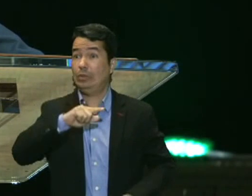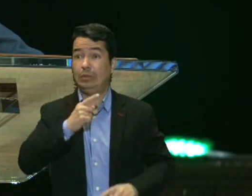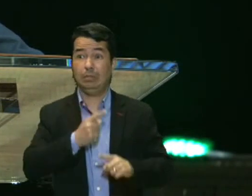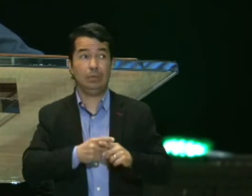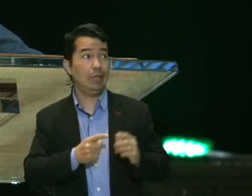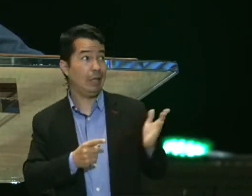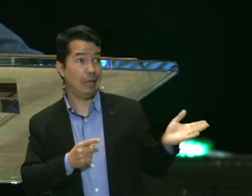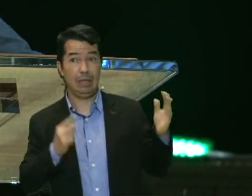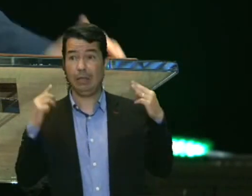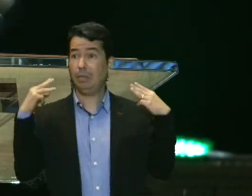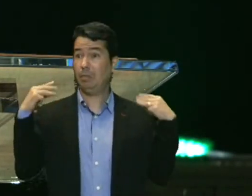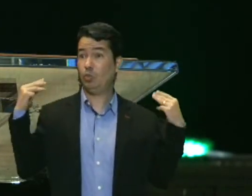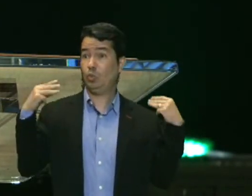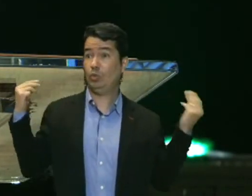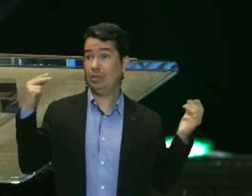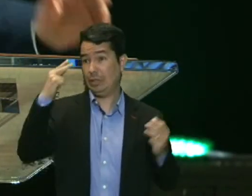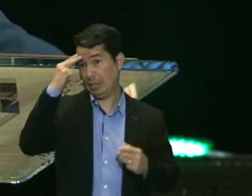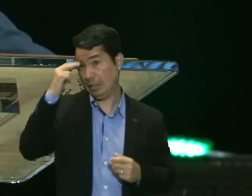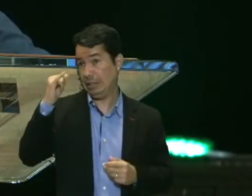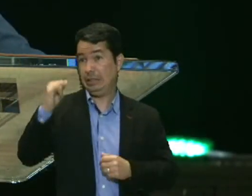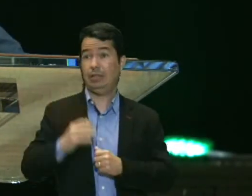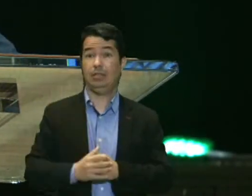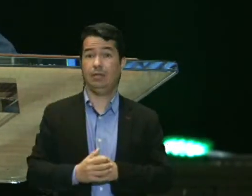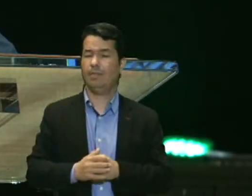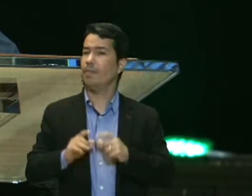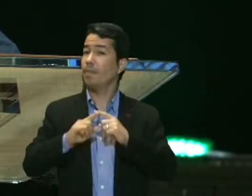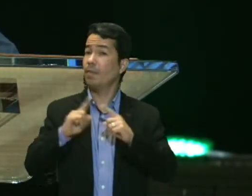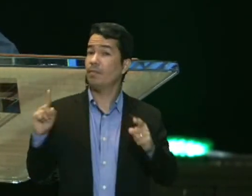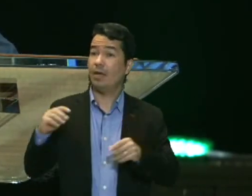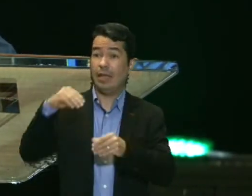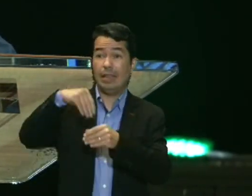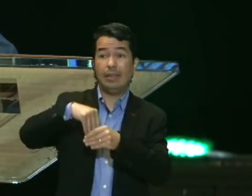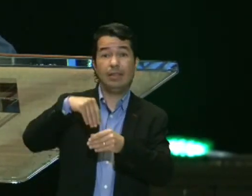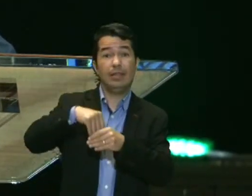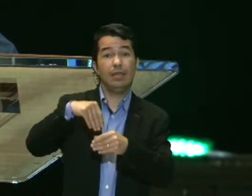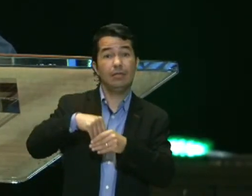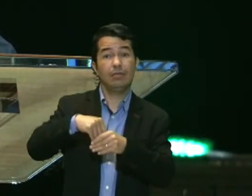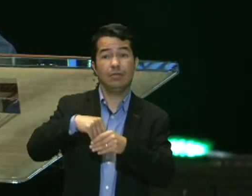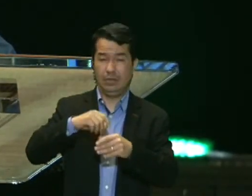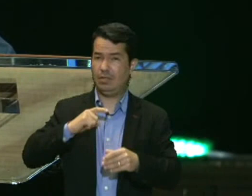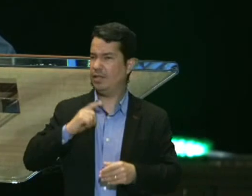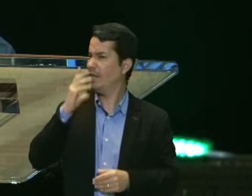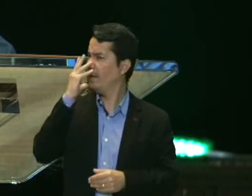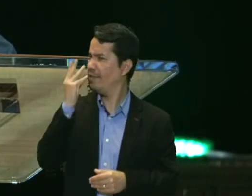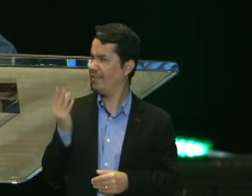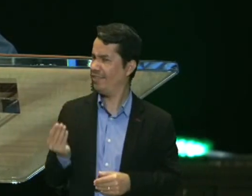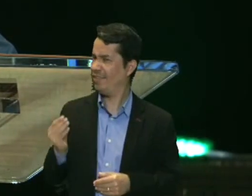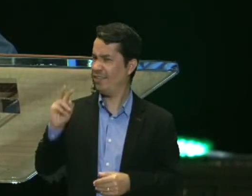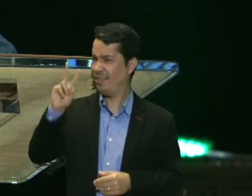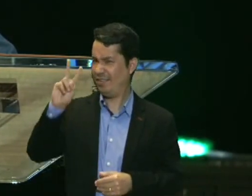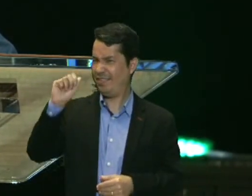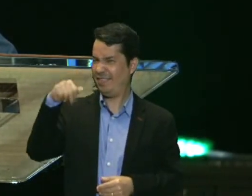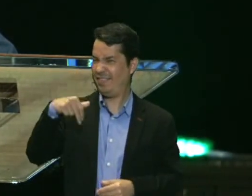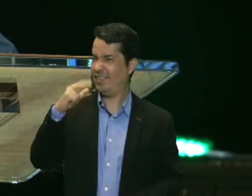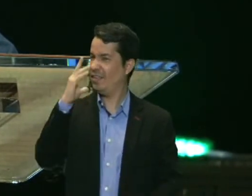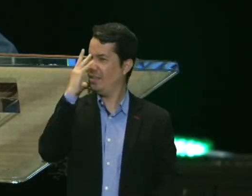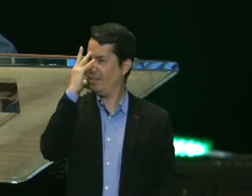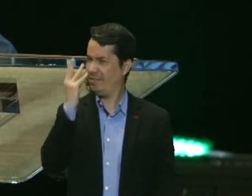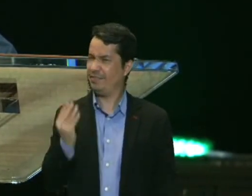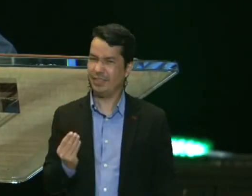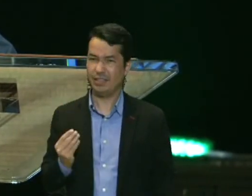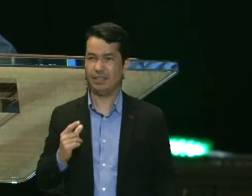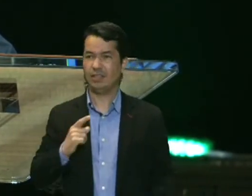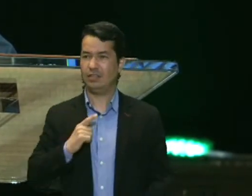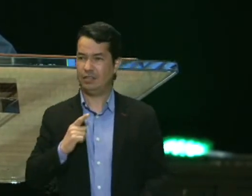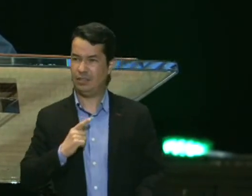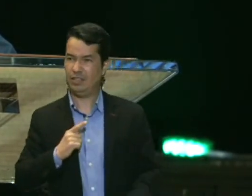Mas dentro daquela mesma van que estava nos conduzindo, nós continuamos cantando. E continuamos